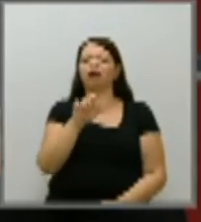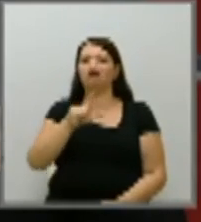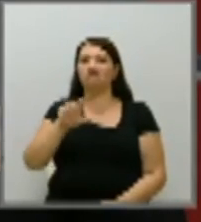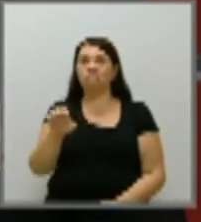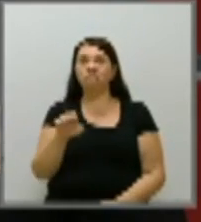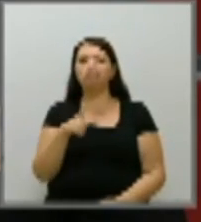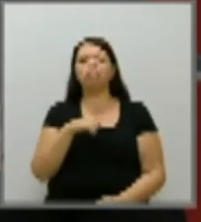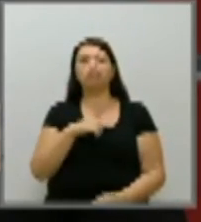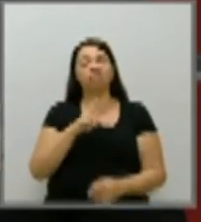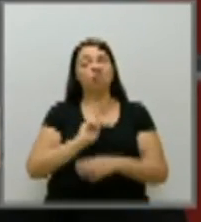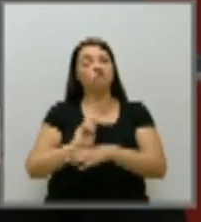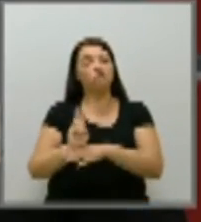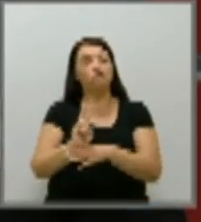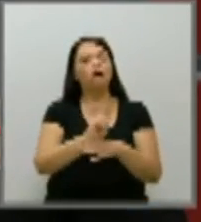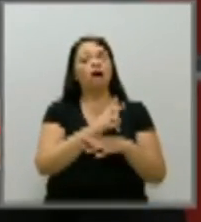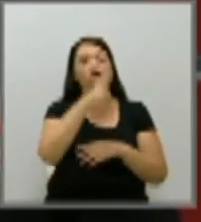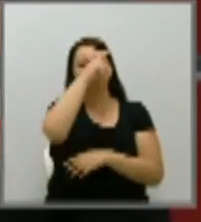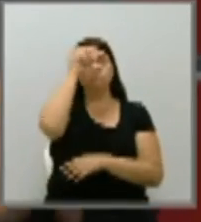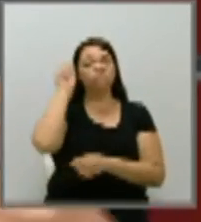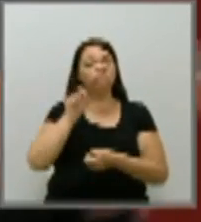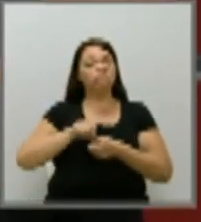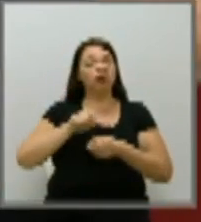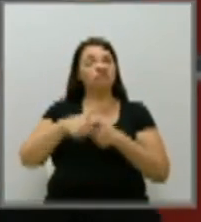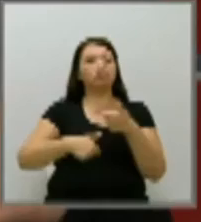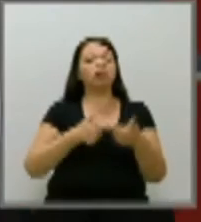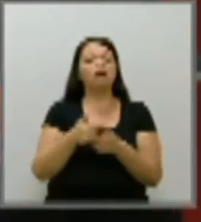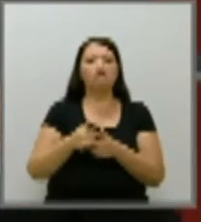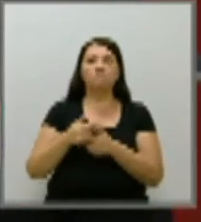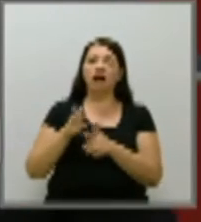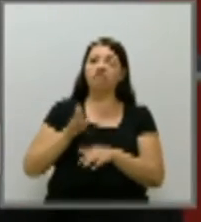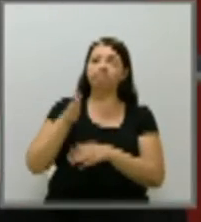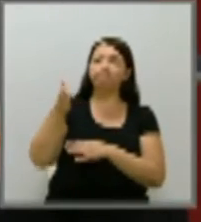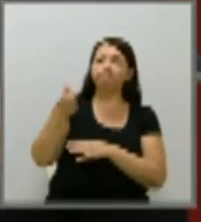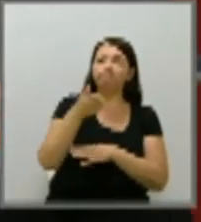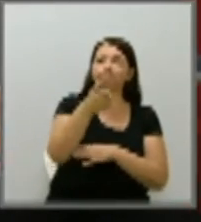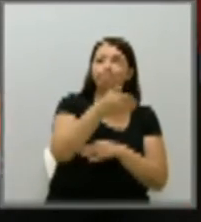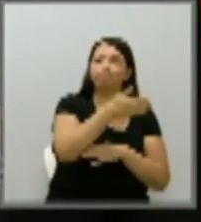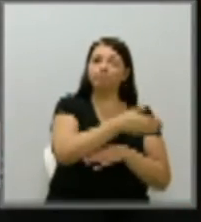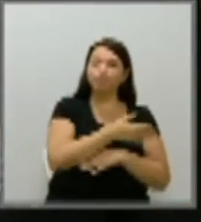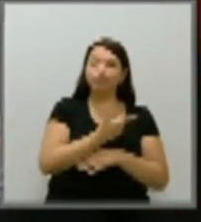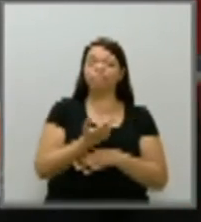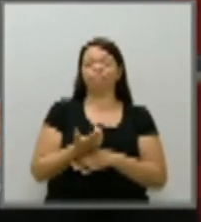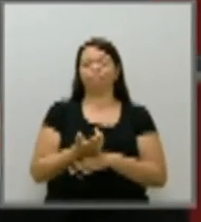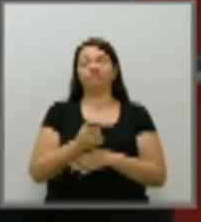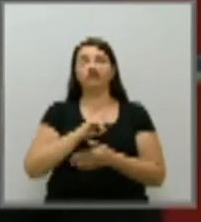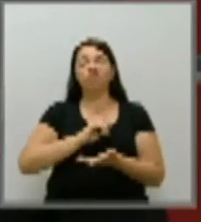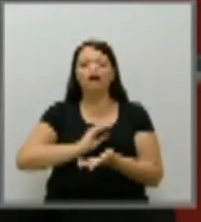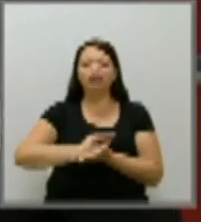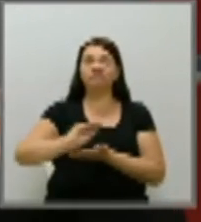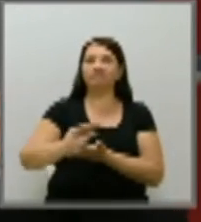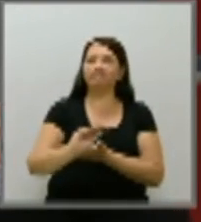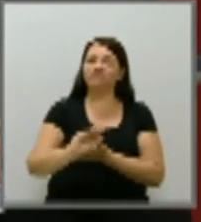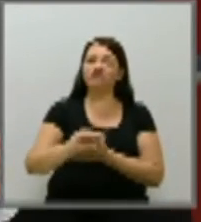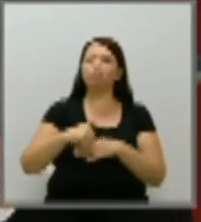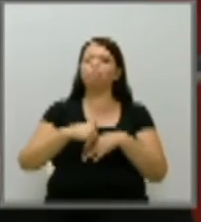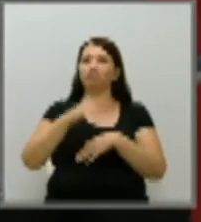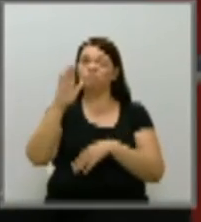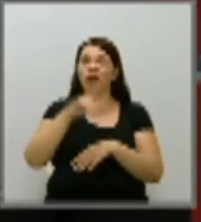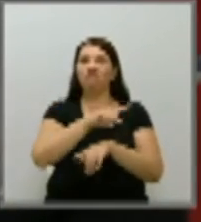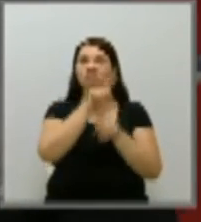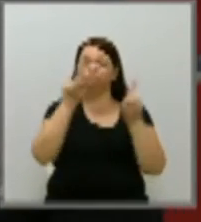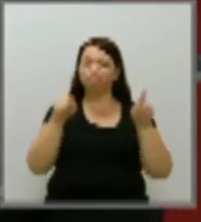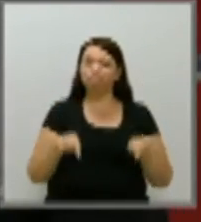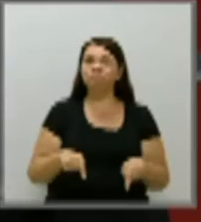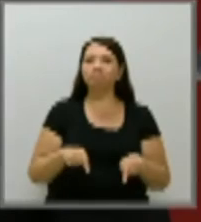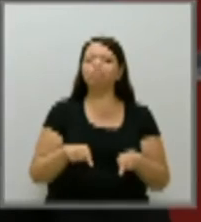Gravataí é que faz hoje o trabalho ostensivo que é da Brigada Militar. Nós investimos na qualificação do quadro, chamamos